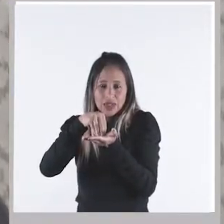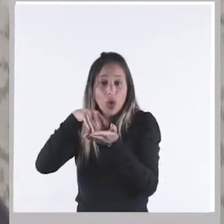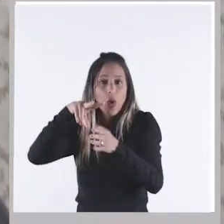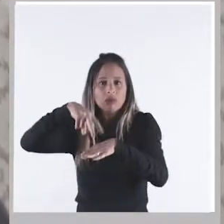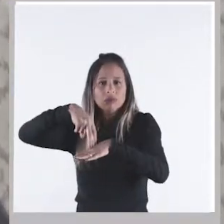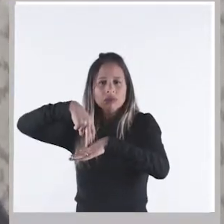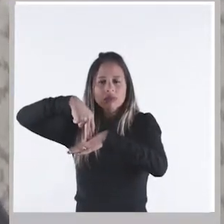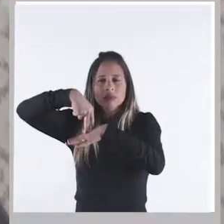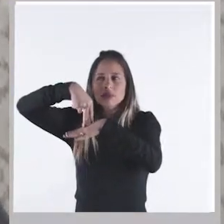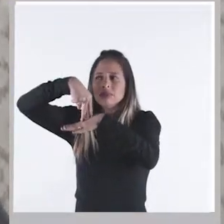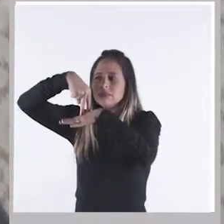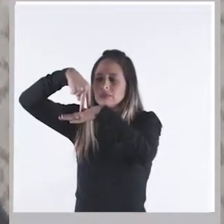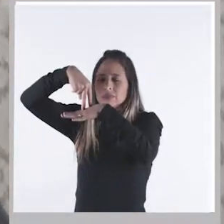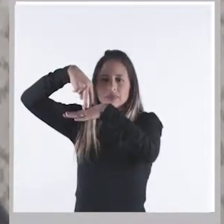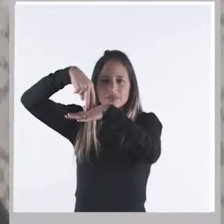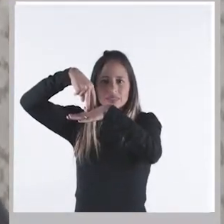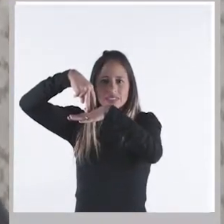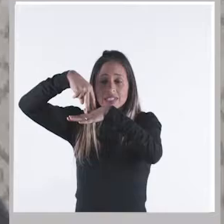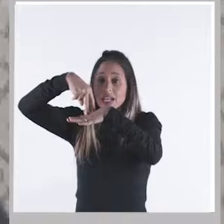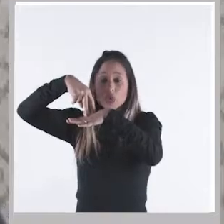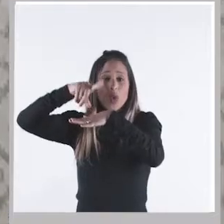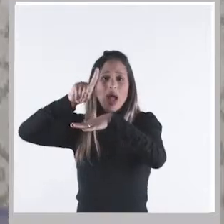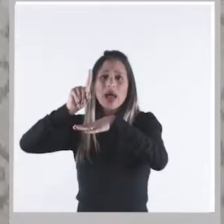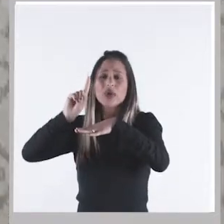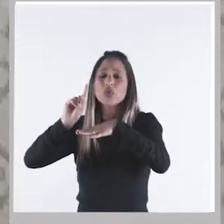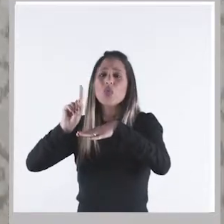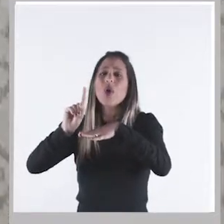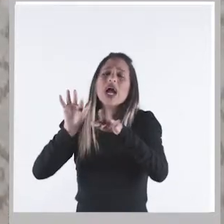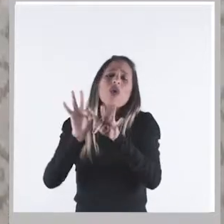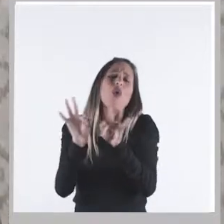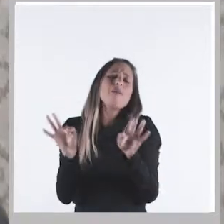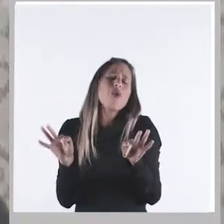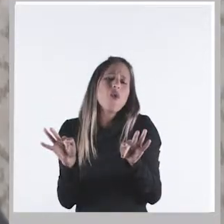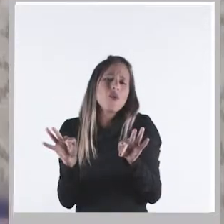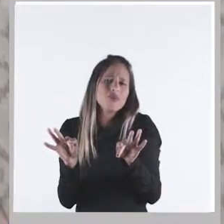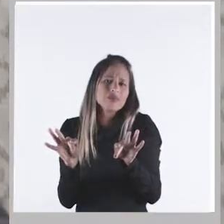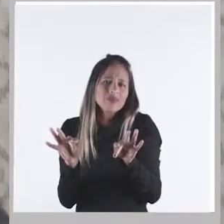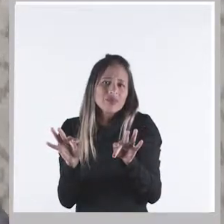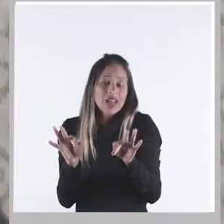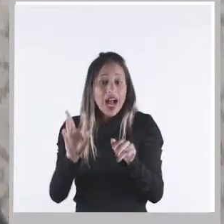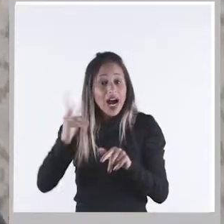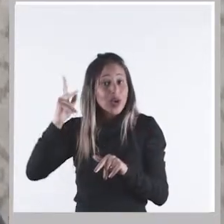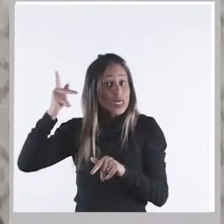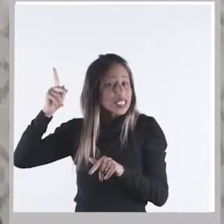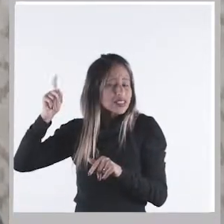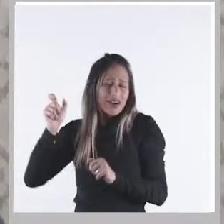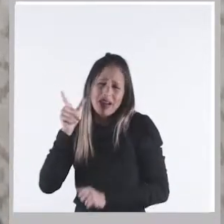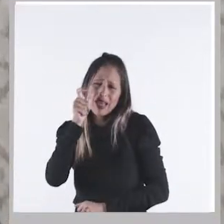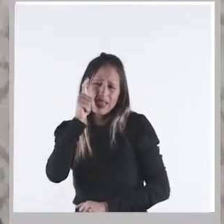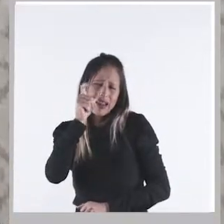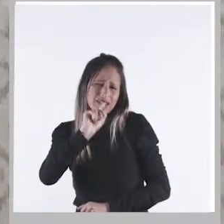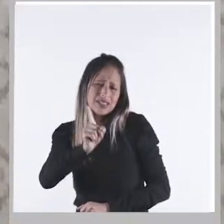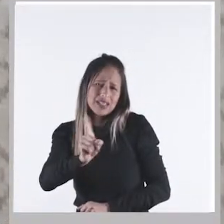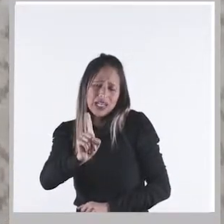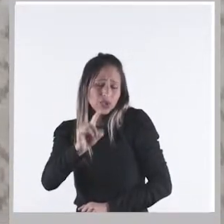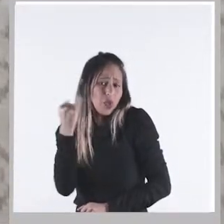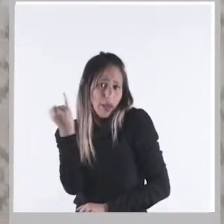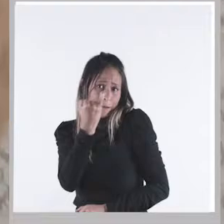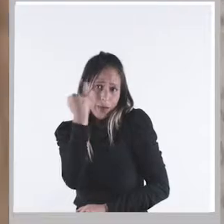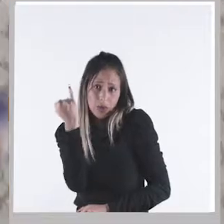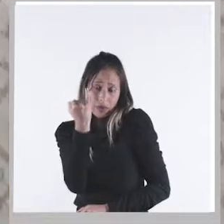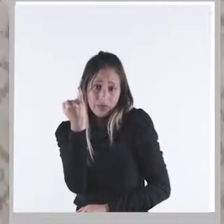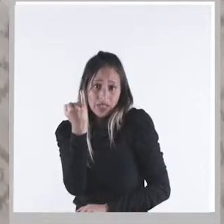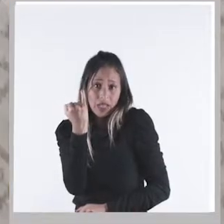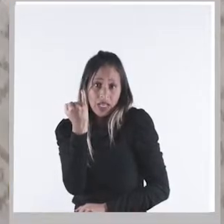altar de tal forma que você acha que isso não é para pessoas comuns, sim, que as nossas histórias não interessam, né? Não são importantes, que